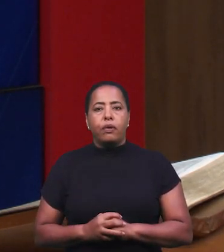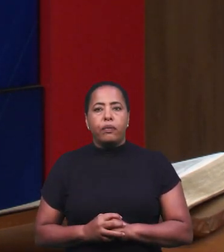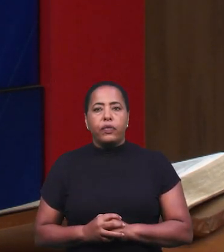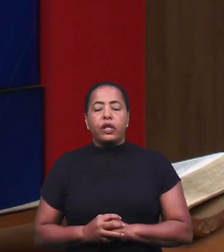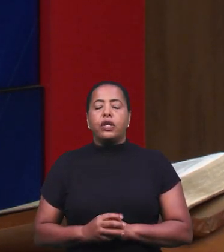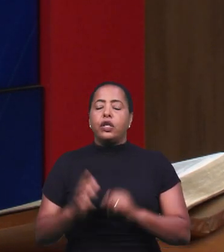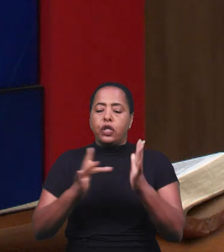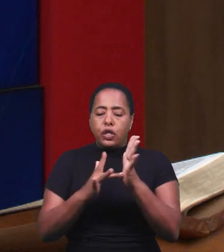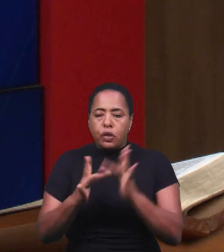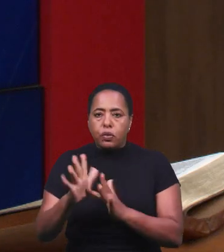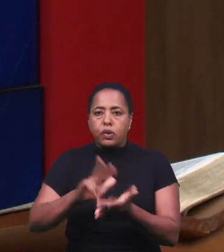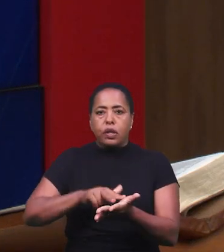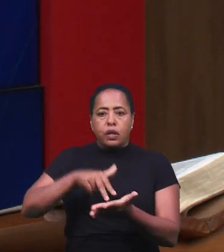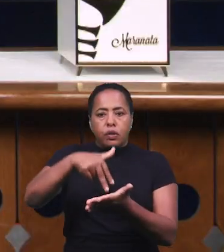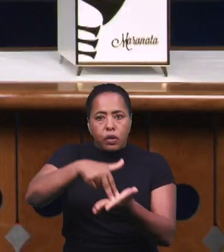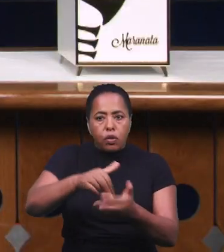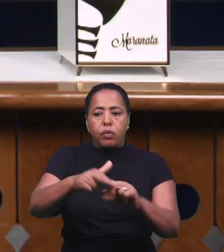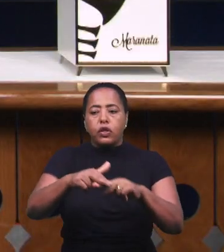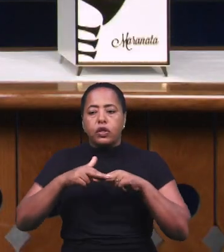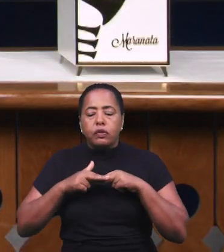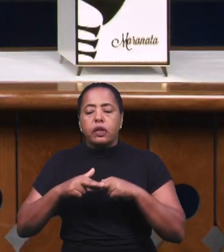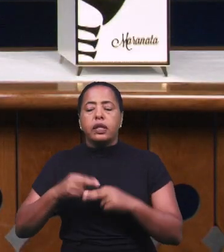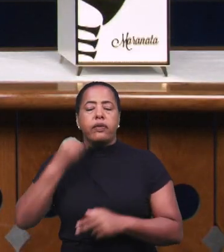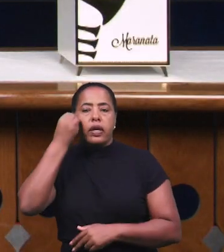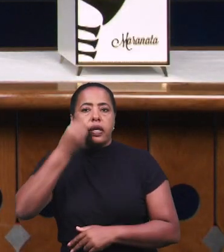sua experiência pessoal.